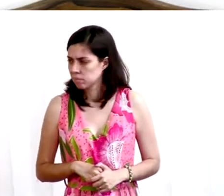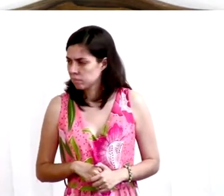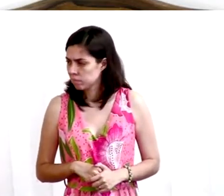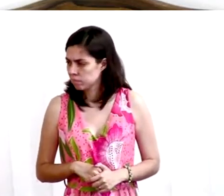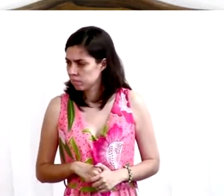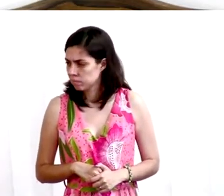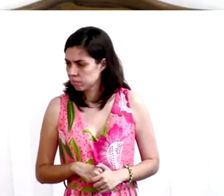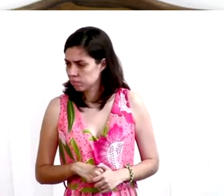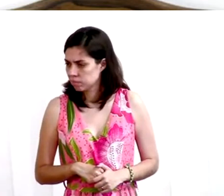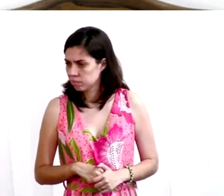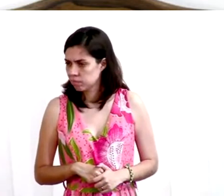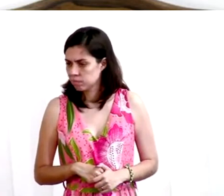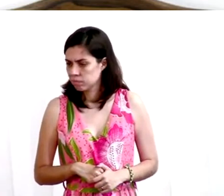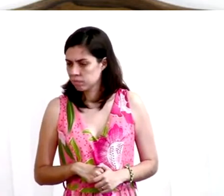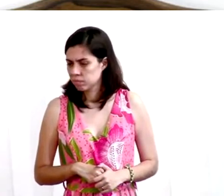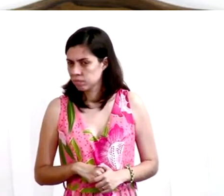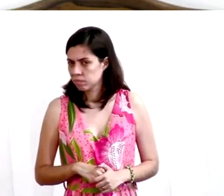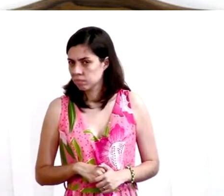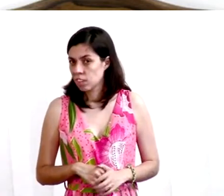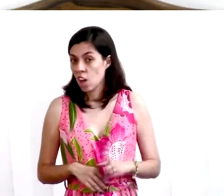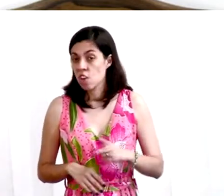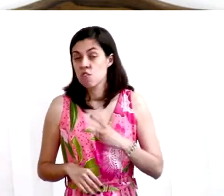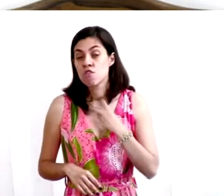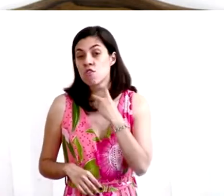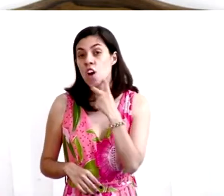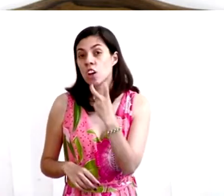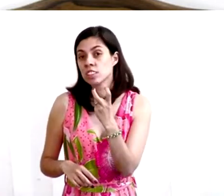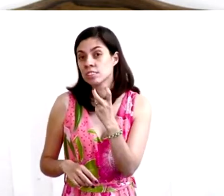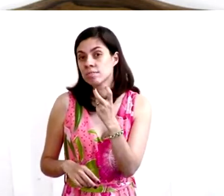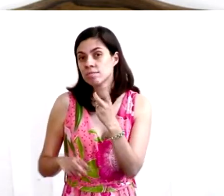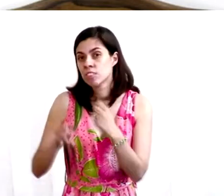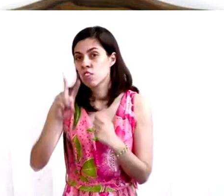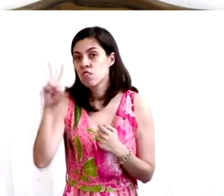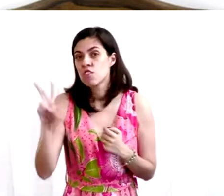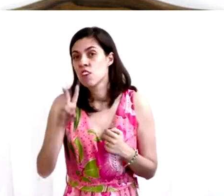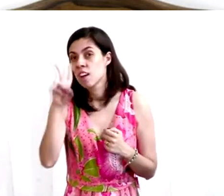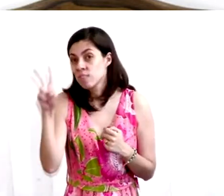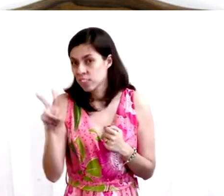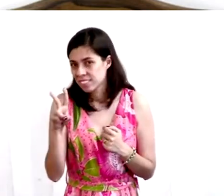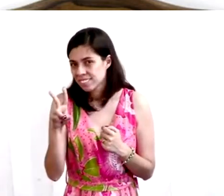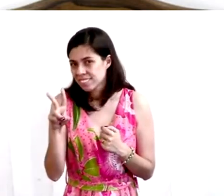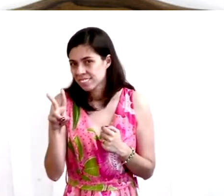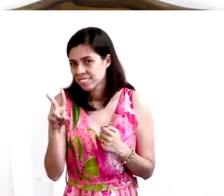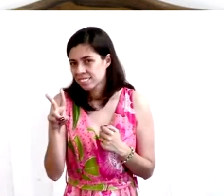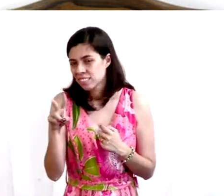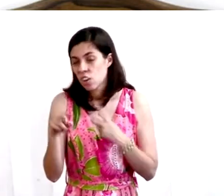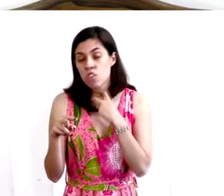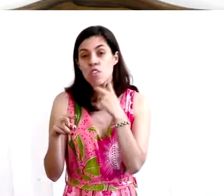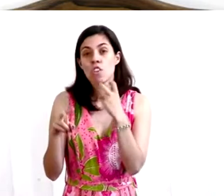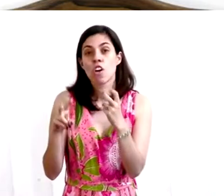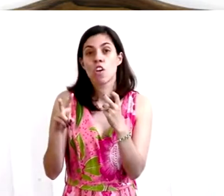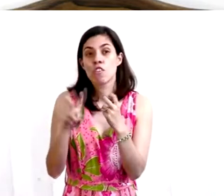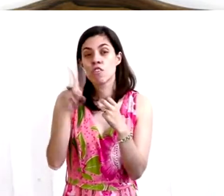de o verbo da vida. Você já teve essa experiência de saber que a voz